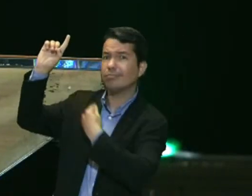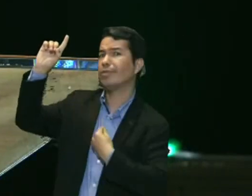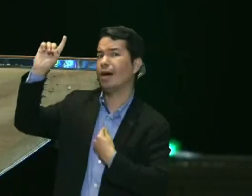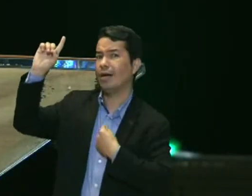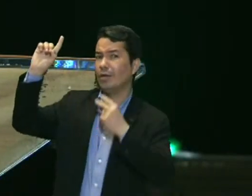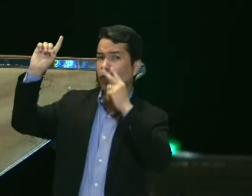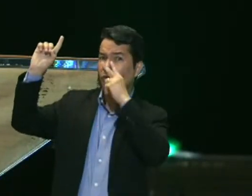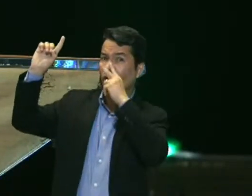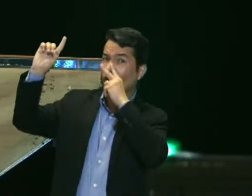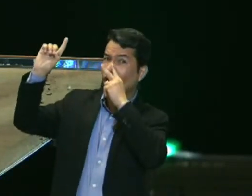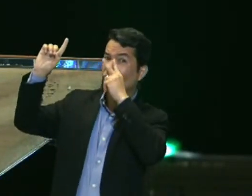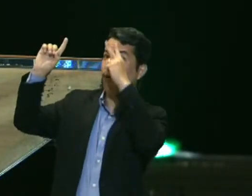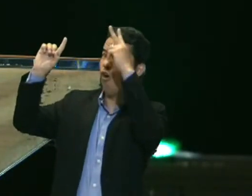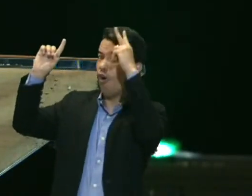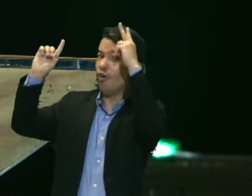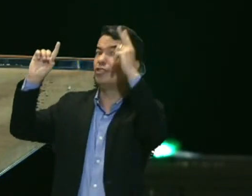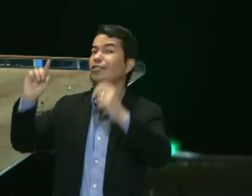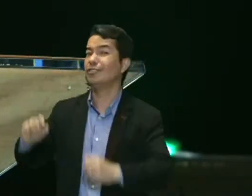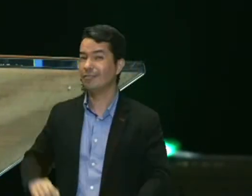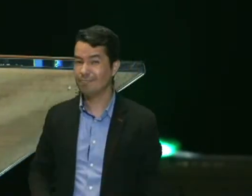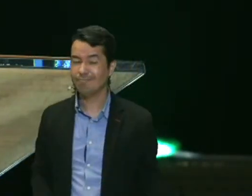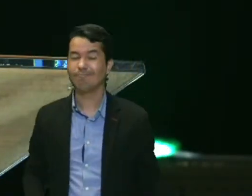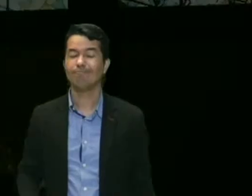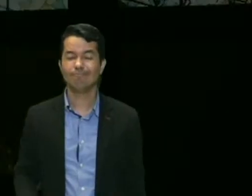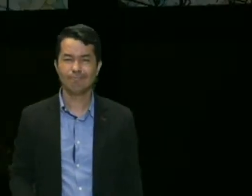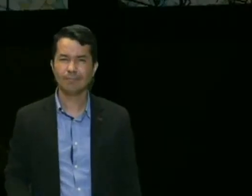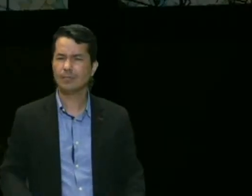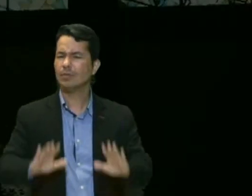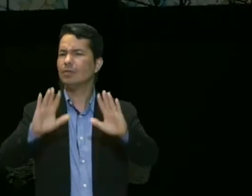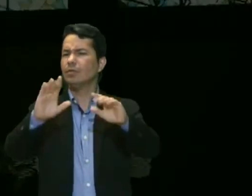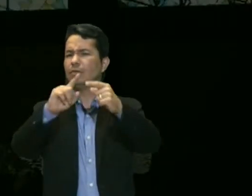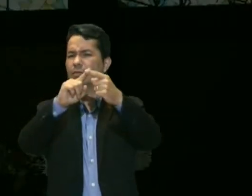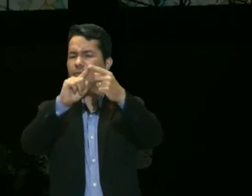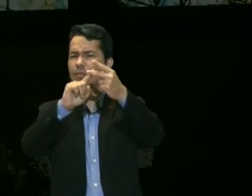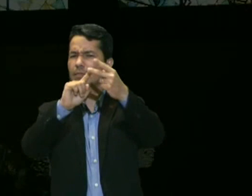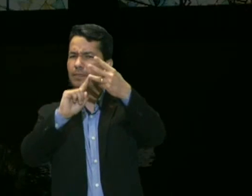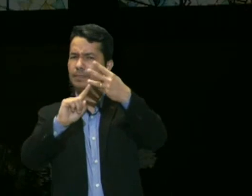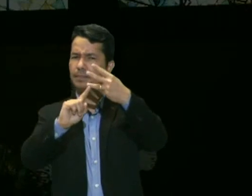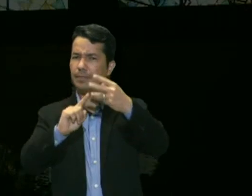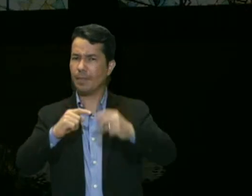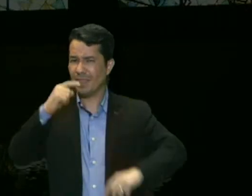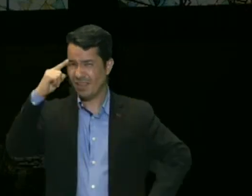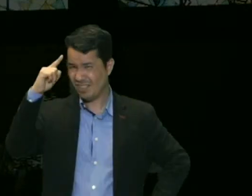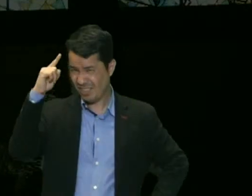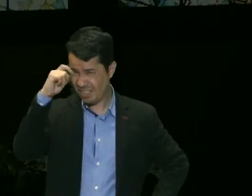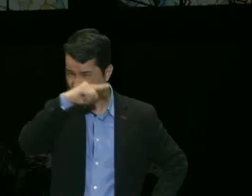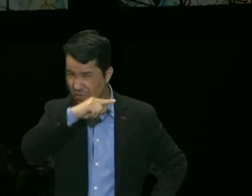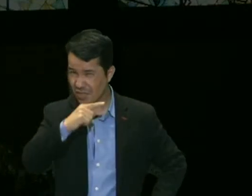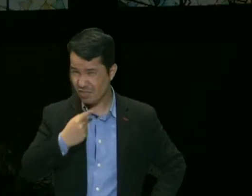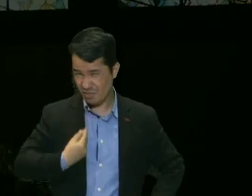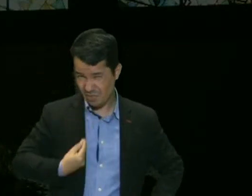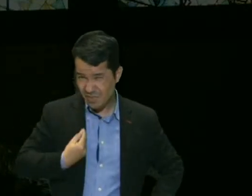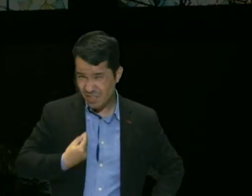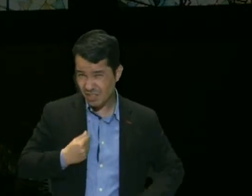terceira dica, as dificuldades não são sinais de derrotas.